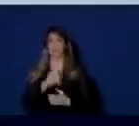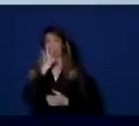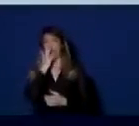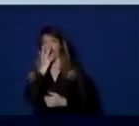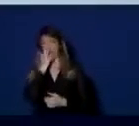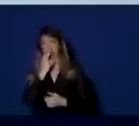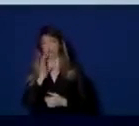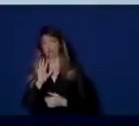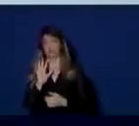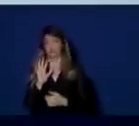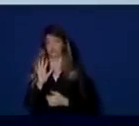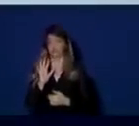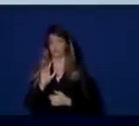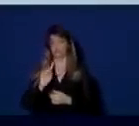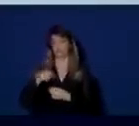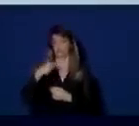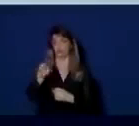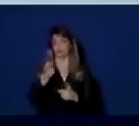um monte